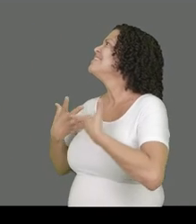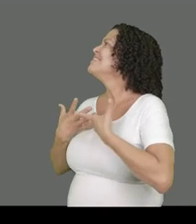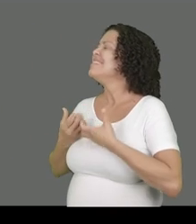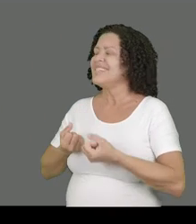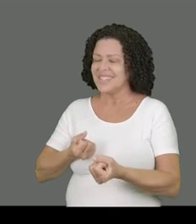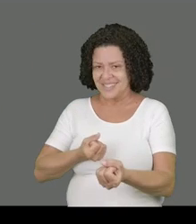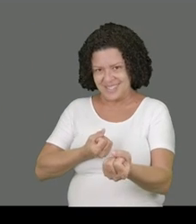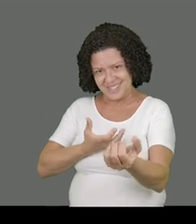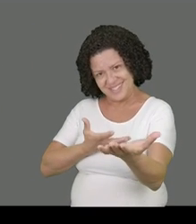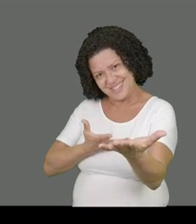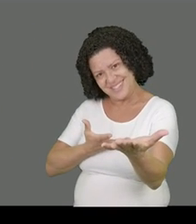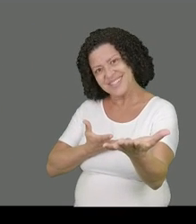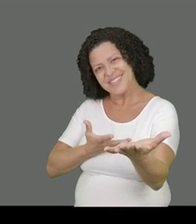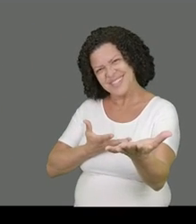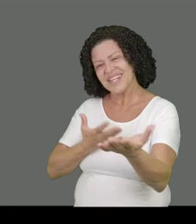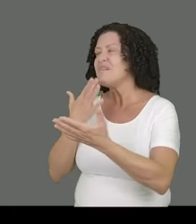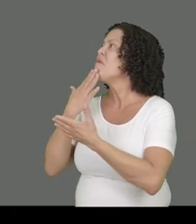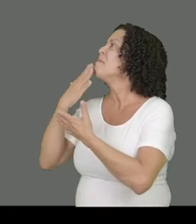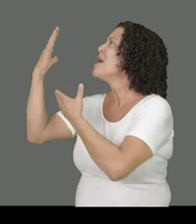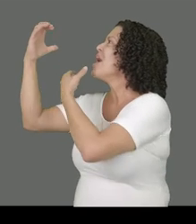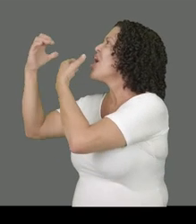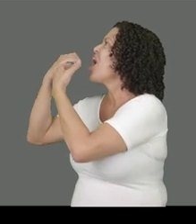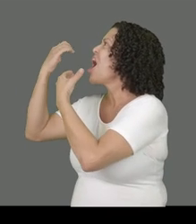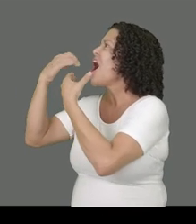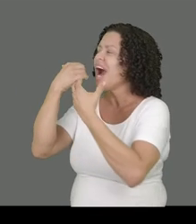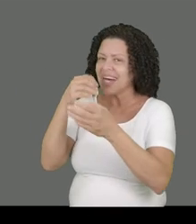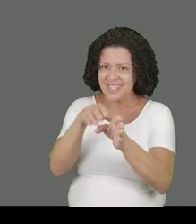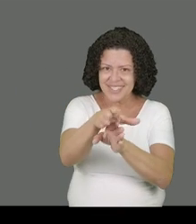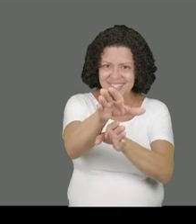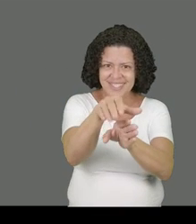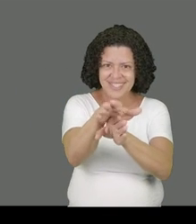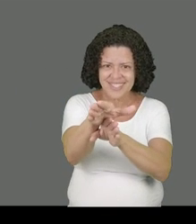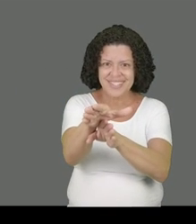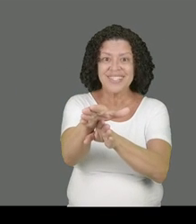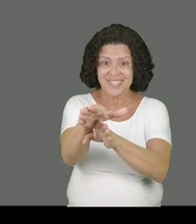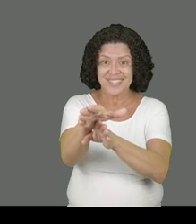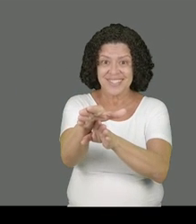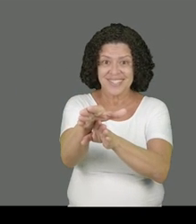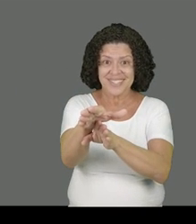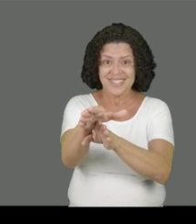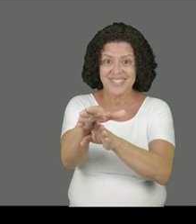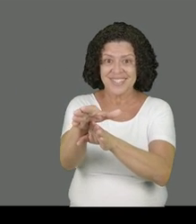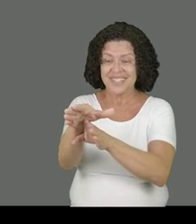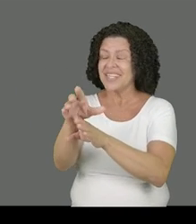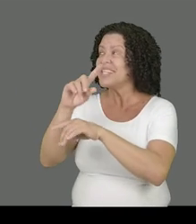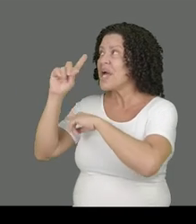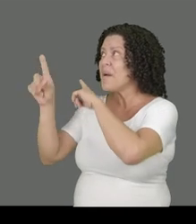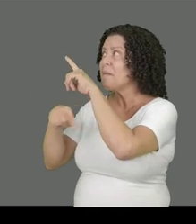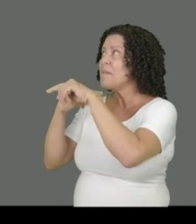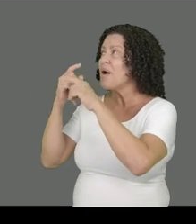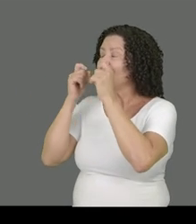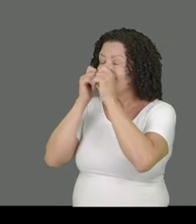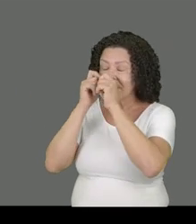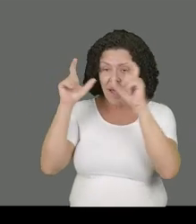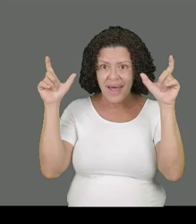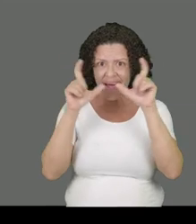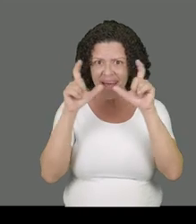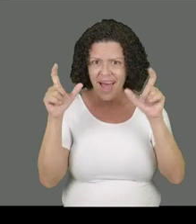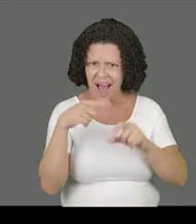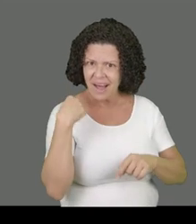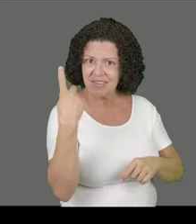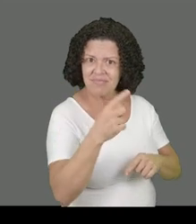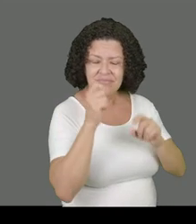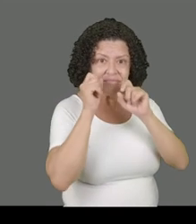Vamos pedir inspiração e seremos inspirados. Vamos pedir bons conselhos, seremos aconselhados. E em seguida